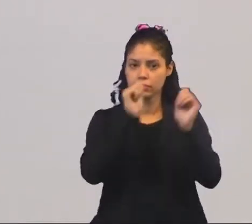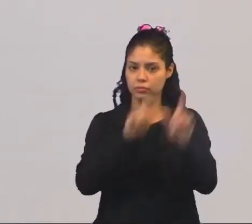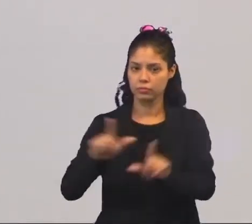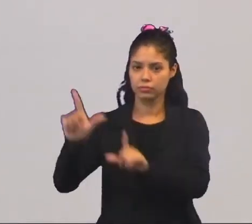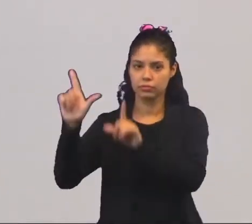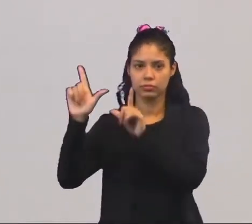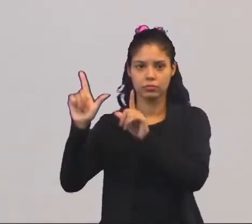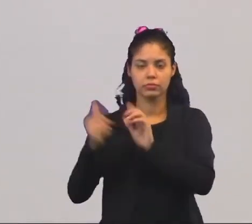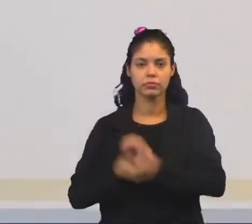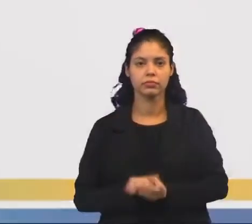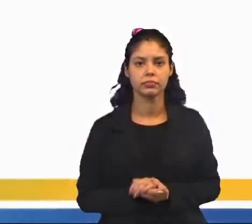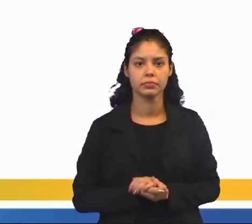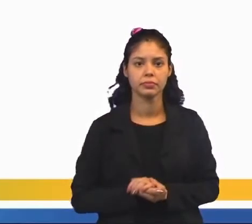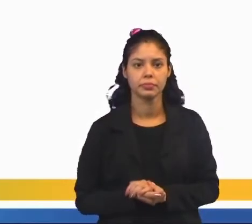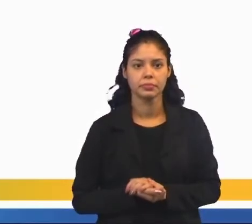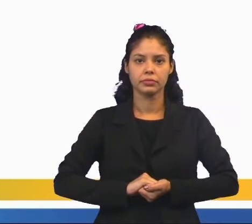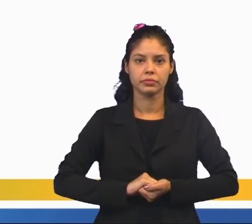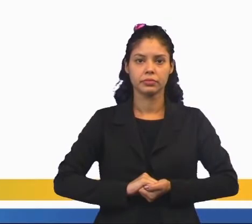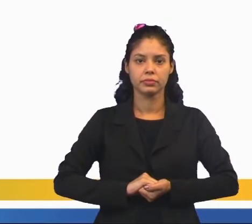Acompanha comigo na telinha.